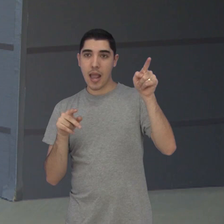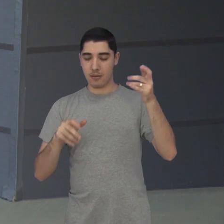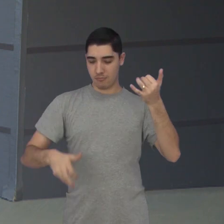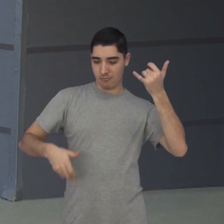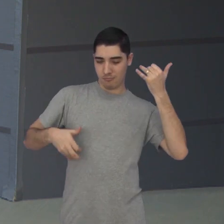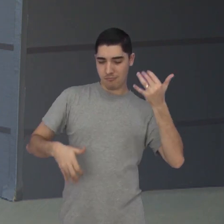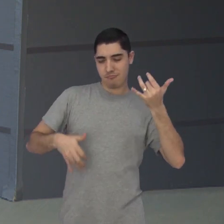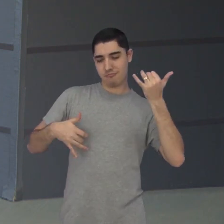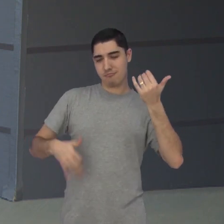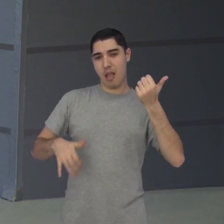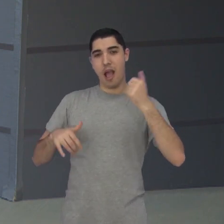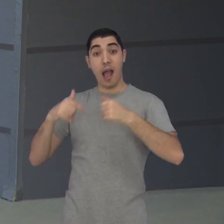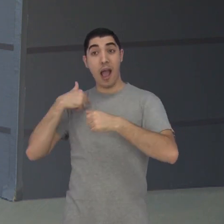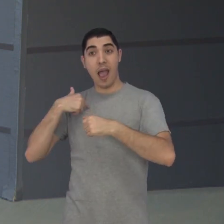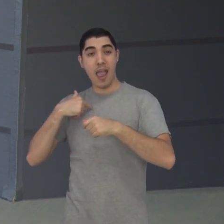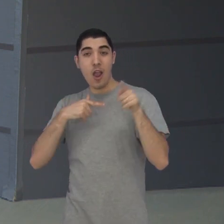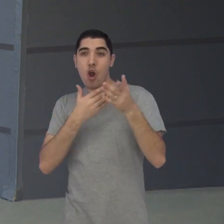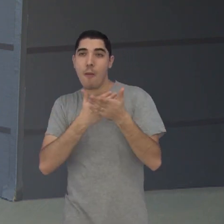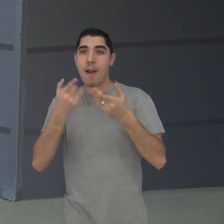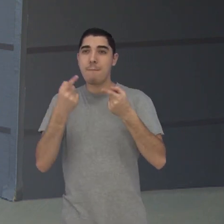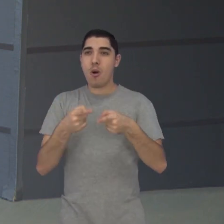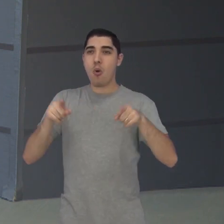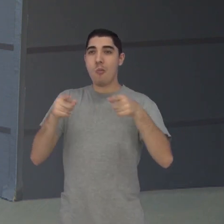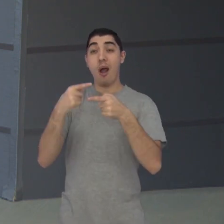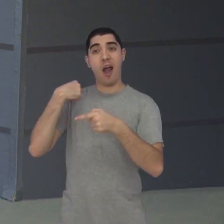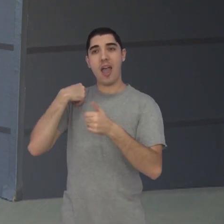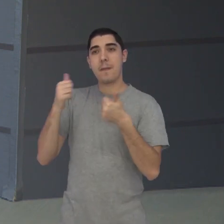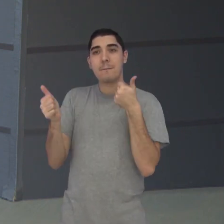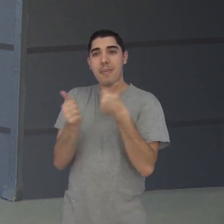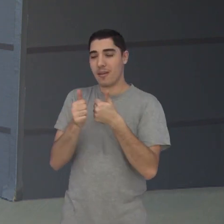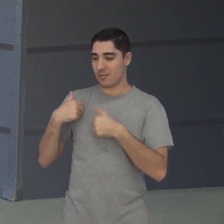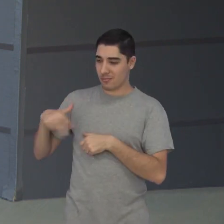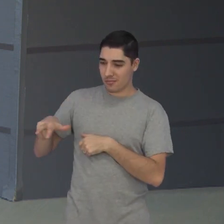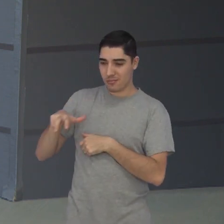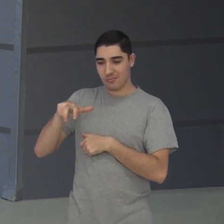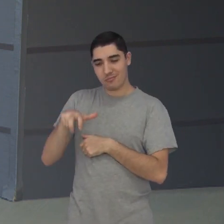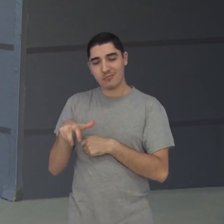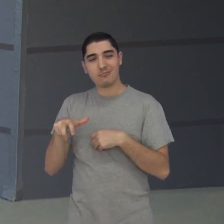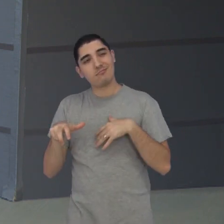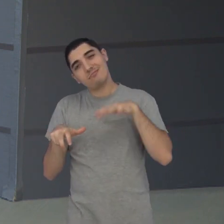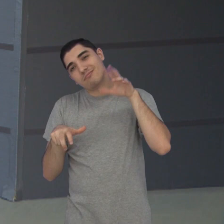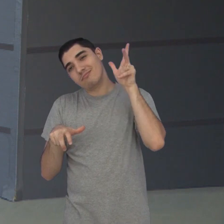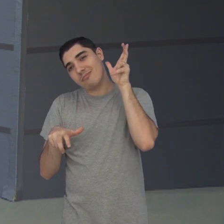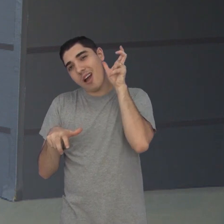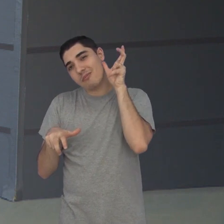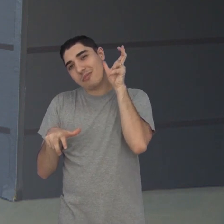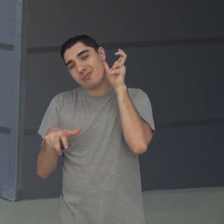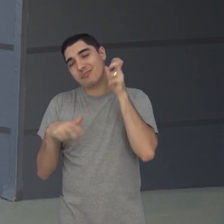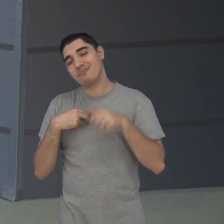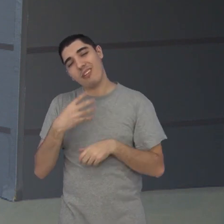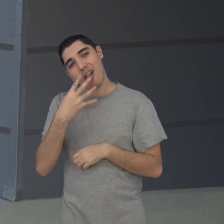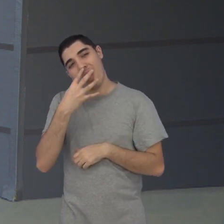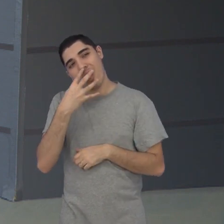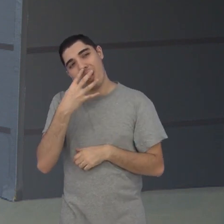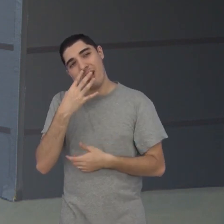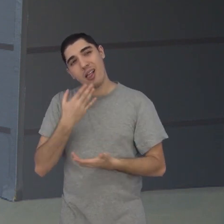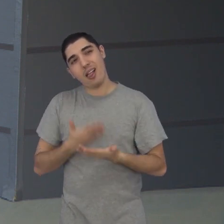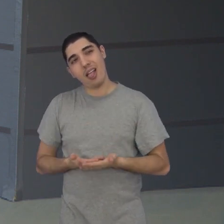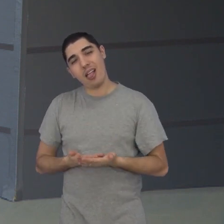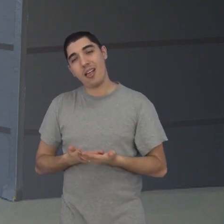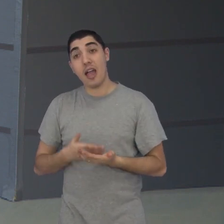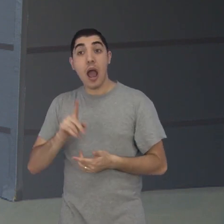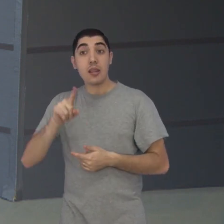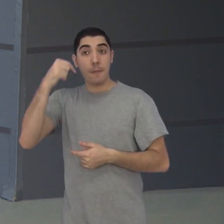pouco meu pai puxava a viola com o padrinho dele, começava a cantar umas modas, e eu sentava de perninha de índio e ficava escutando eles cantar, admirado e